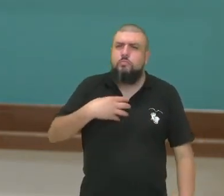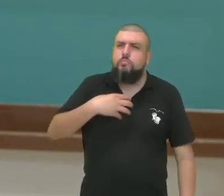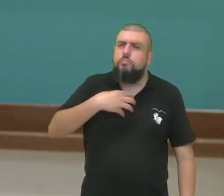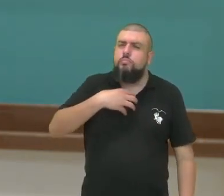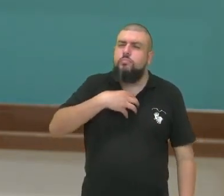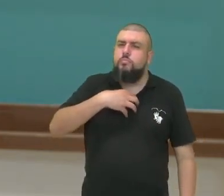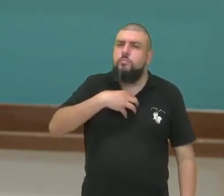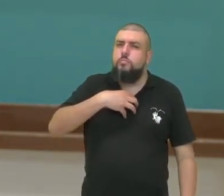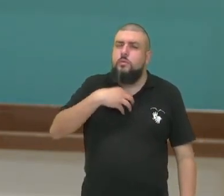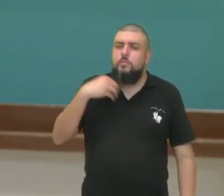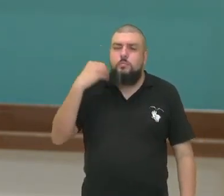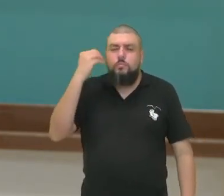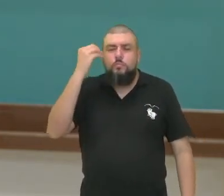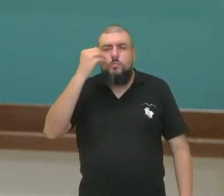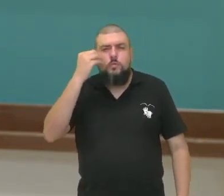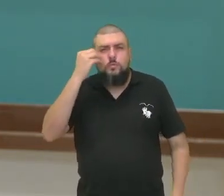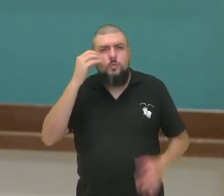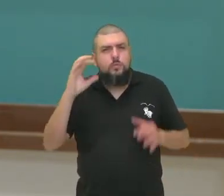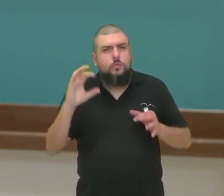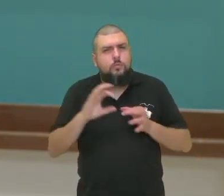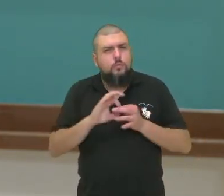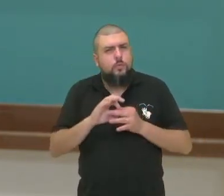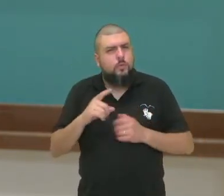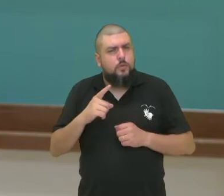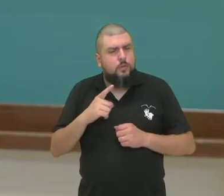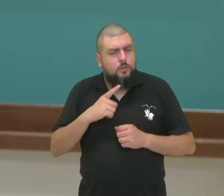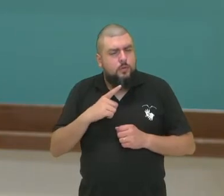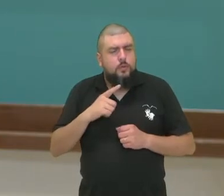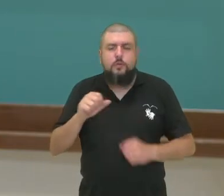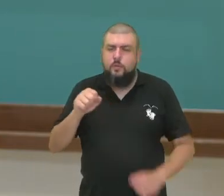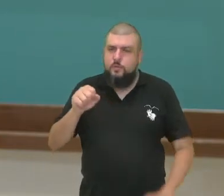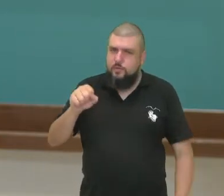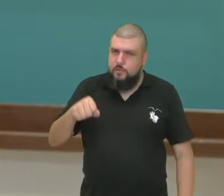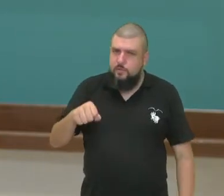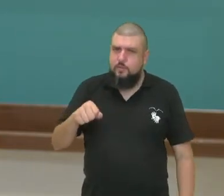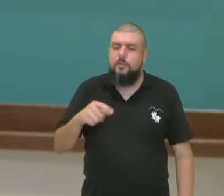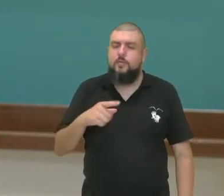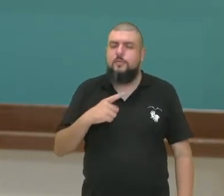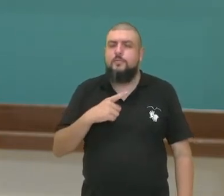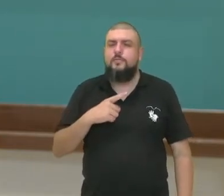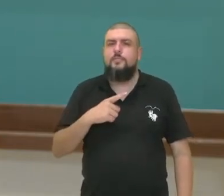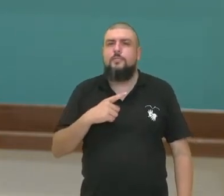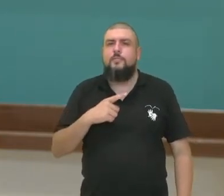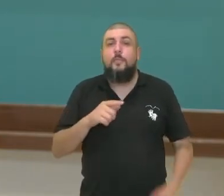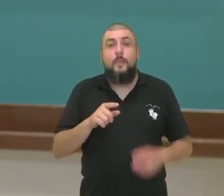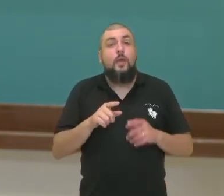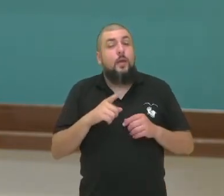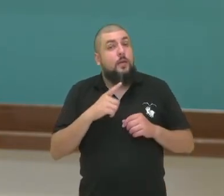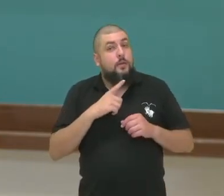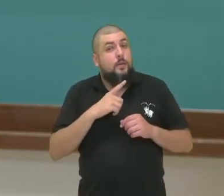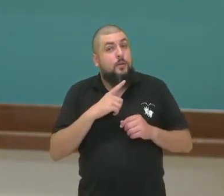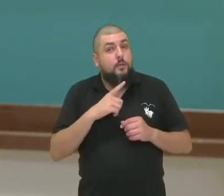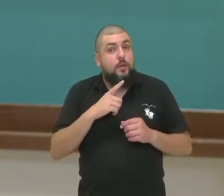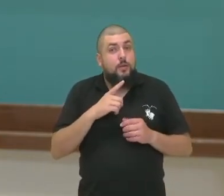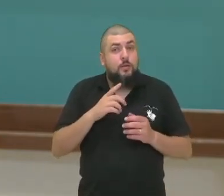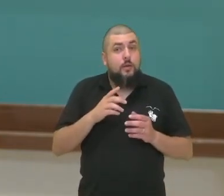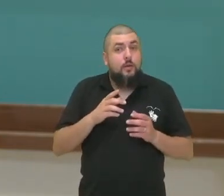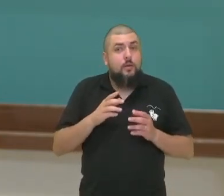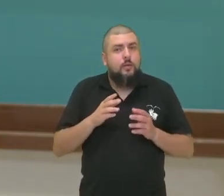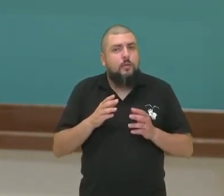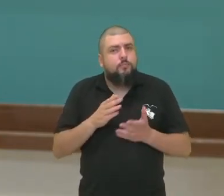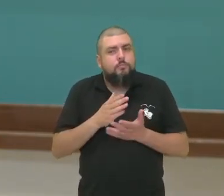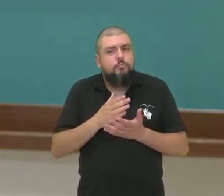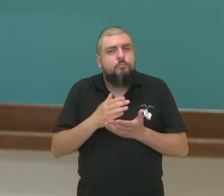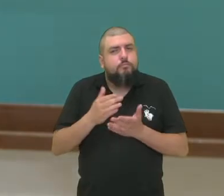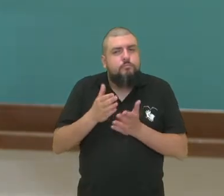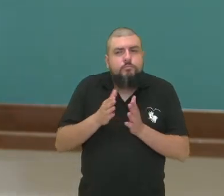nós temos do mundo? Existe sim, tá? E existe justamente uma corrente filosófica que vai